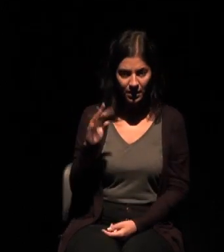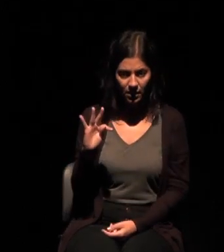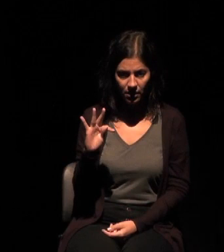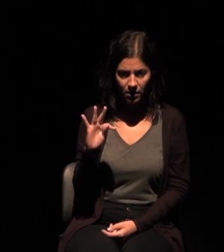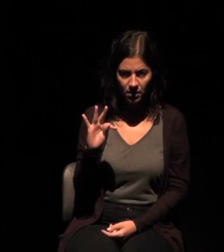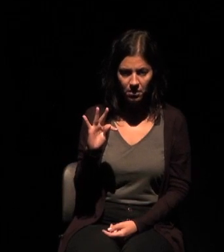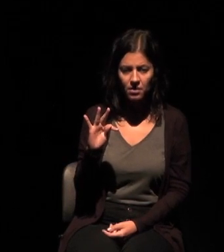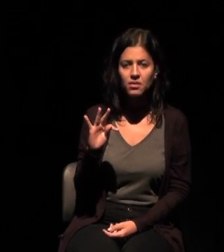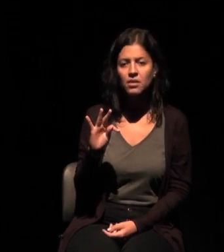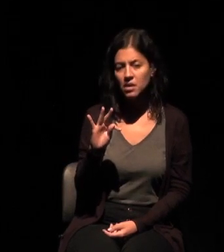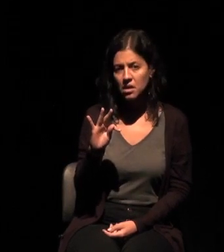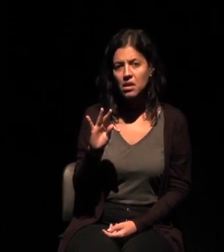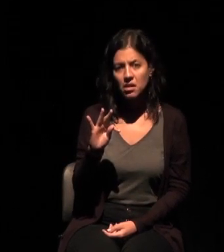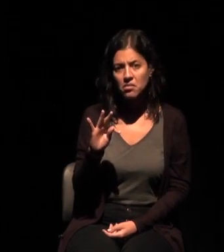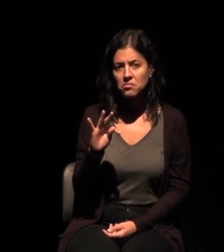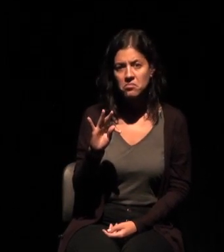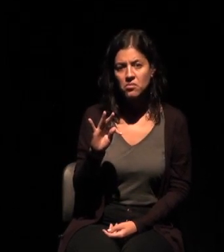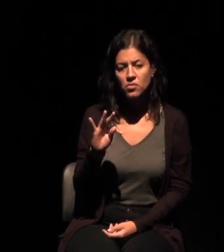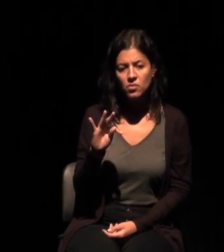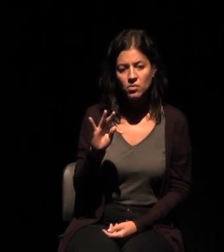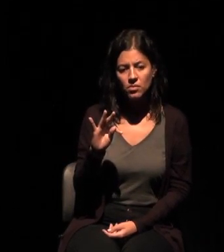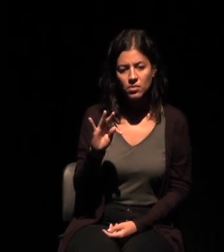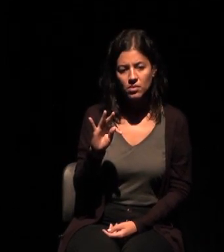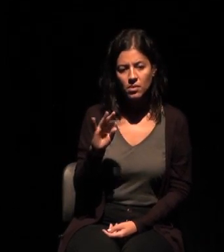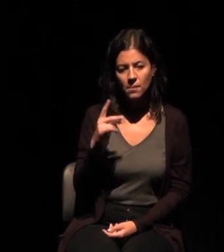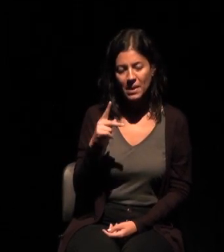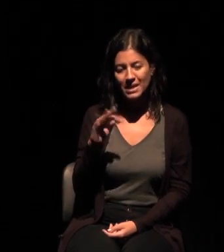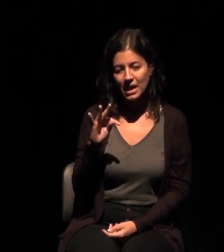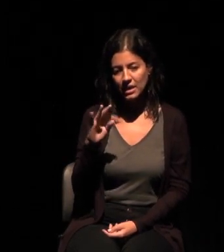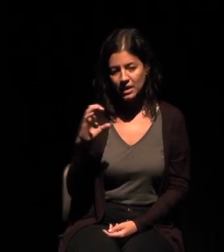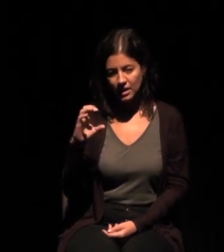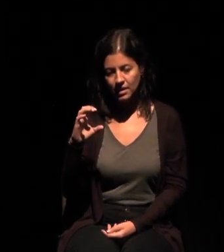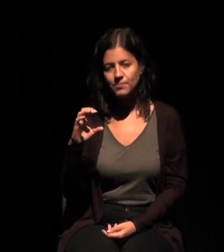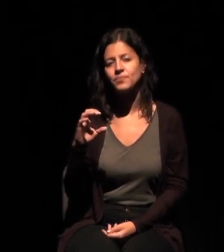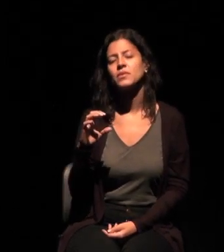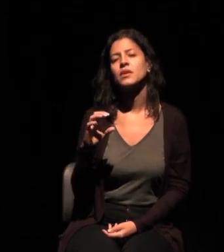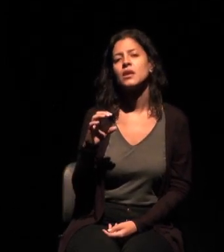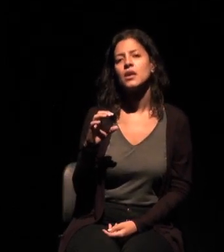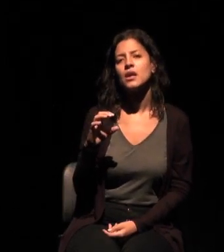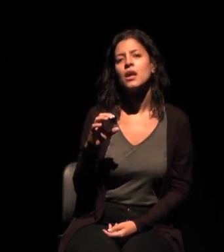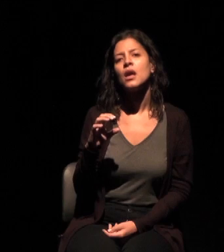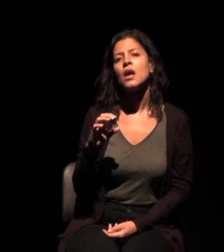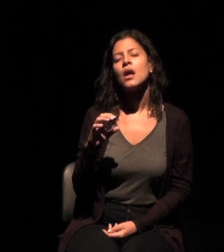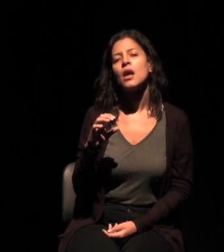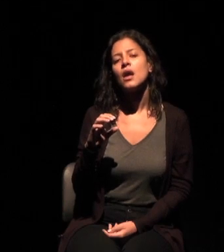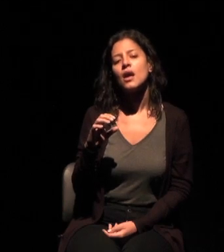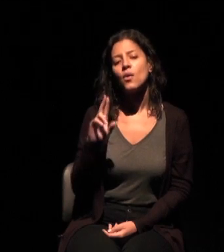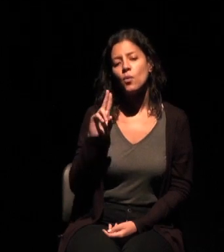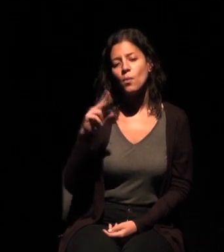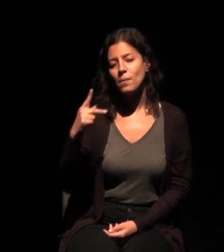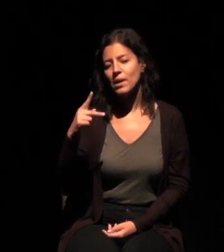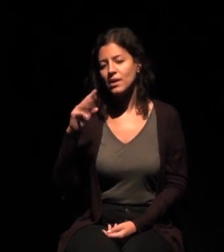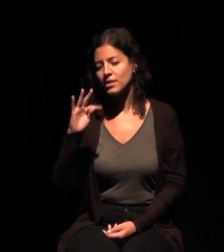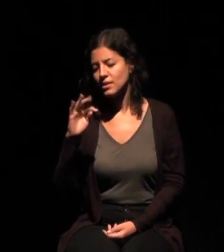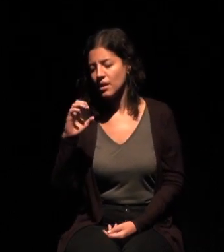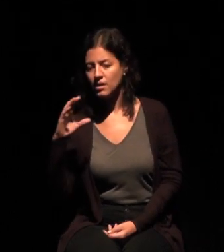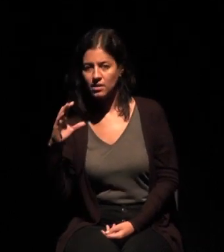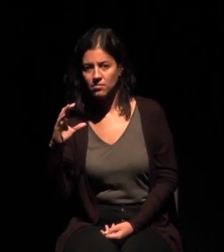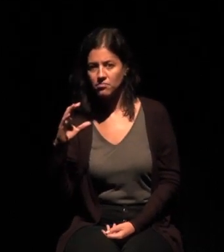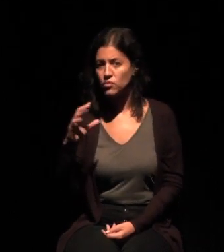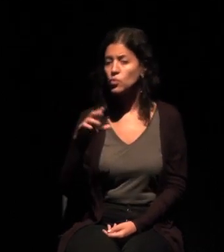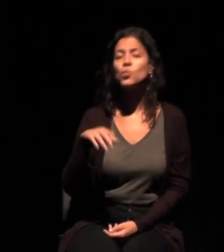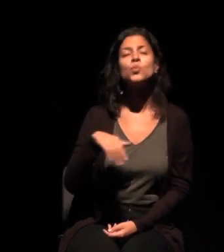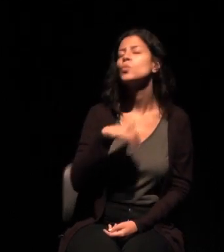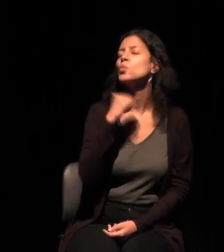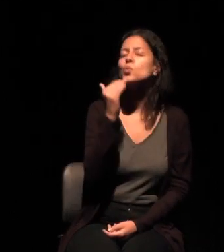nunca teria sido possível do meu ponto de vista com o risco assumido pelas empresas